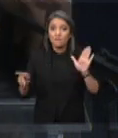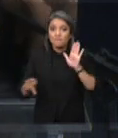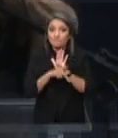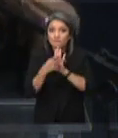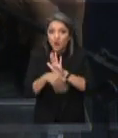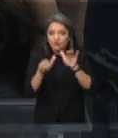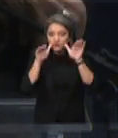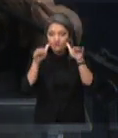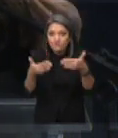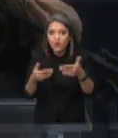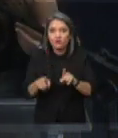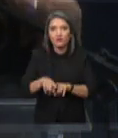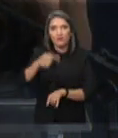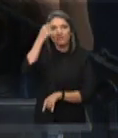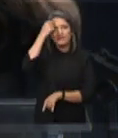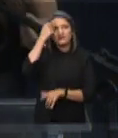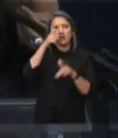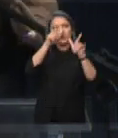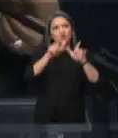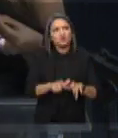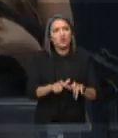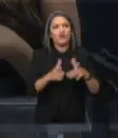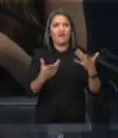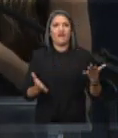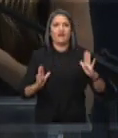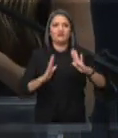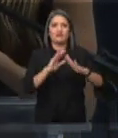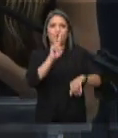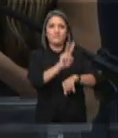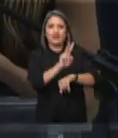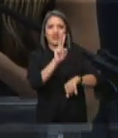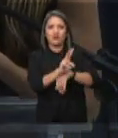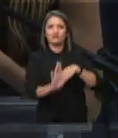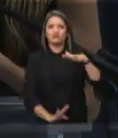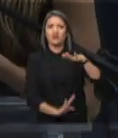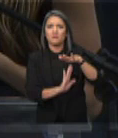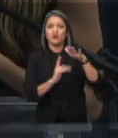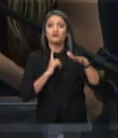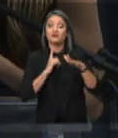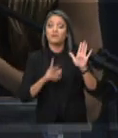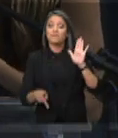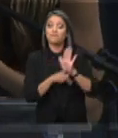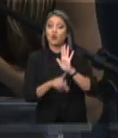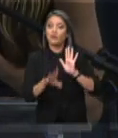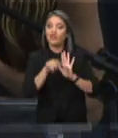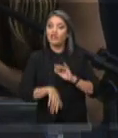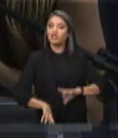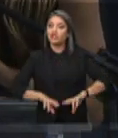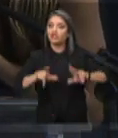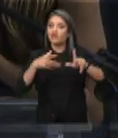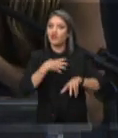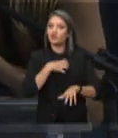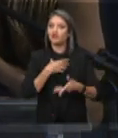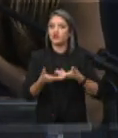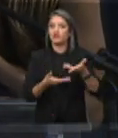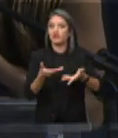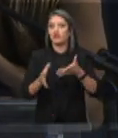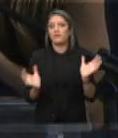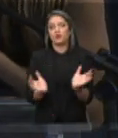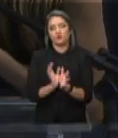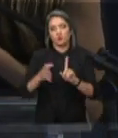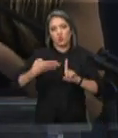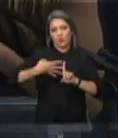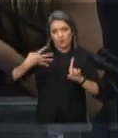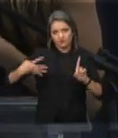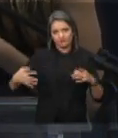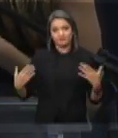e Talvez pensar em espaços de acolhimento específicos porque são particularidades específicas por parte desta população